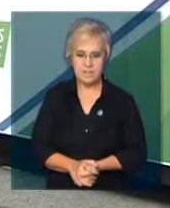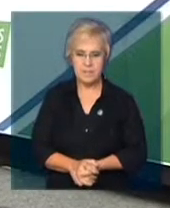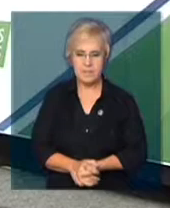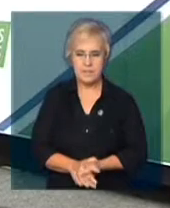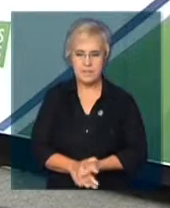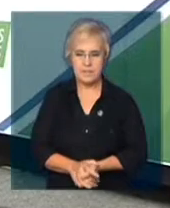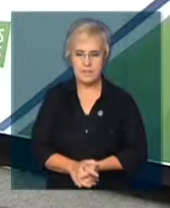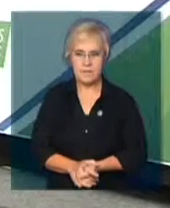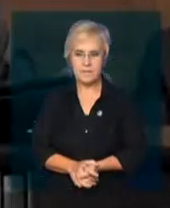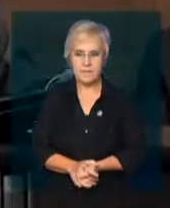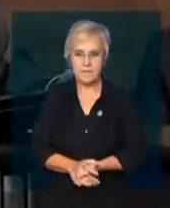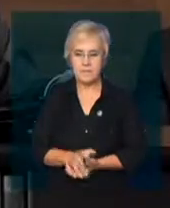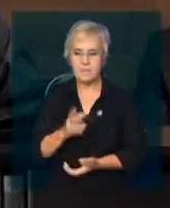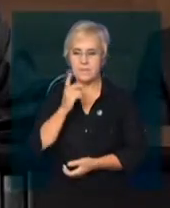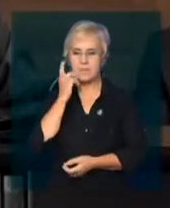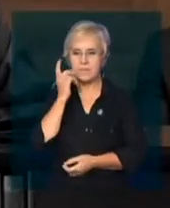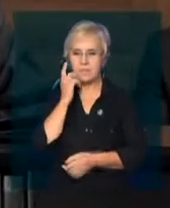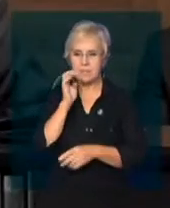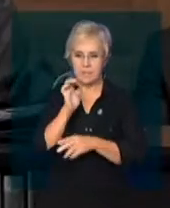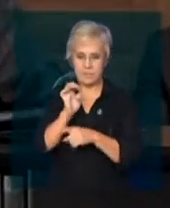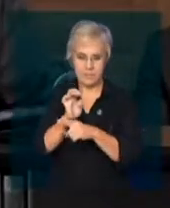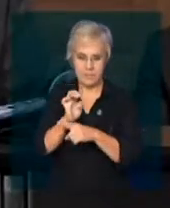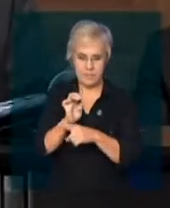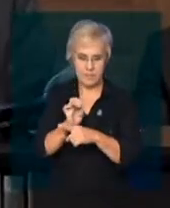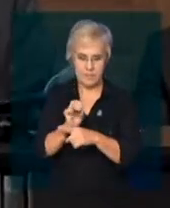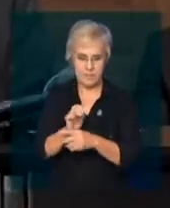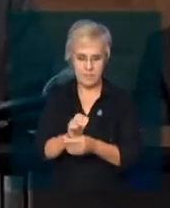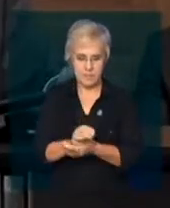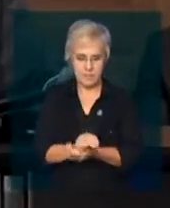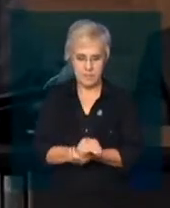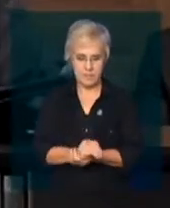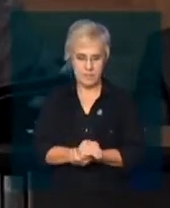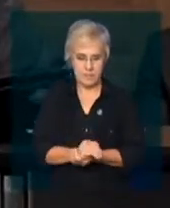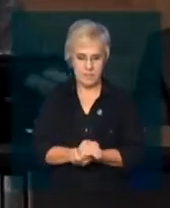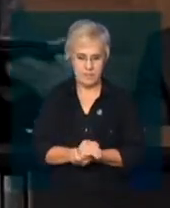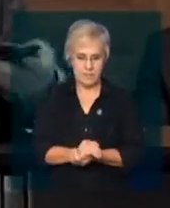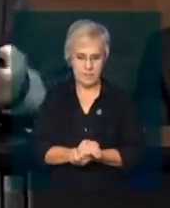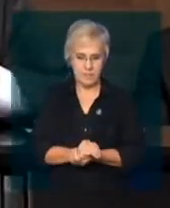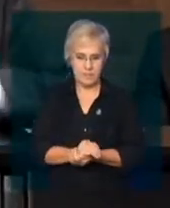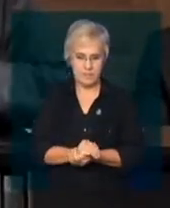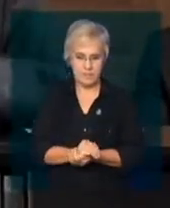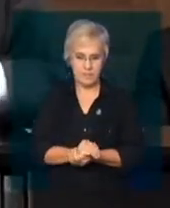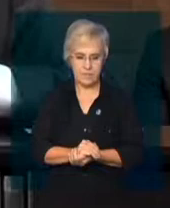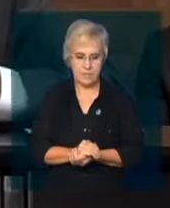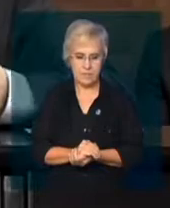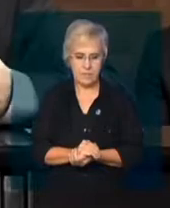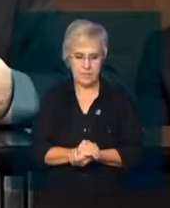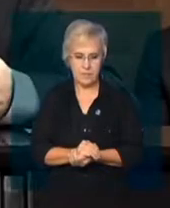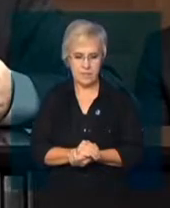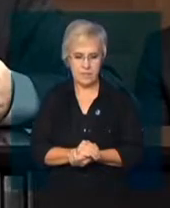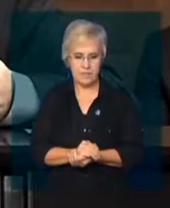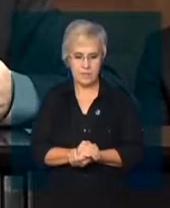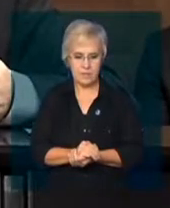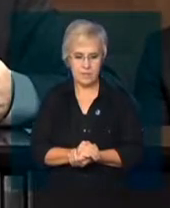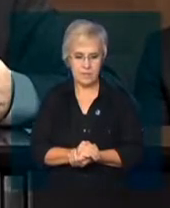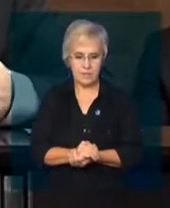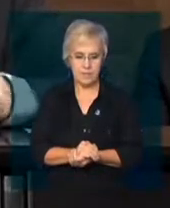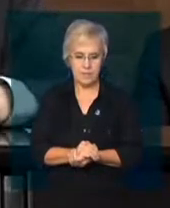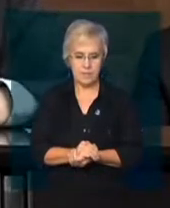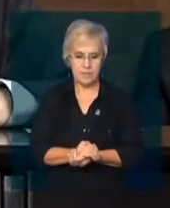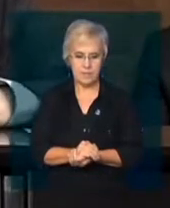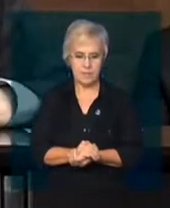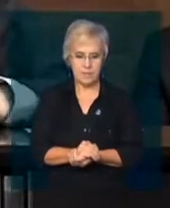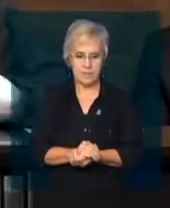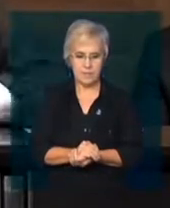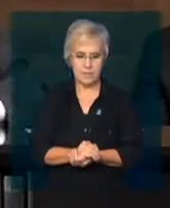É, deputado estadual... Ih, rapaz, Felipe, me ajuda aqui. É, não, pois é. Me ajuda aqui que